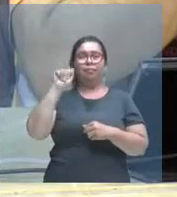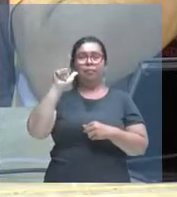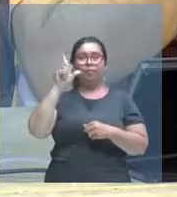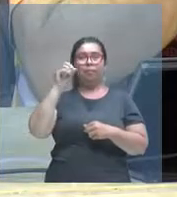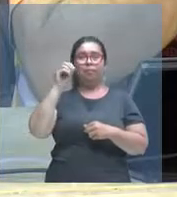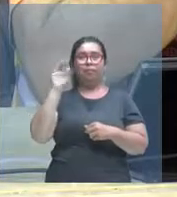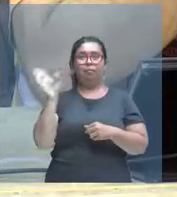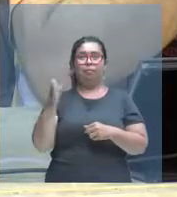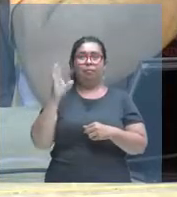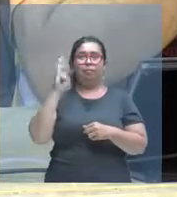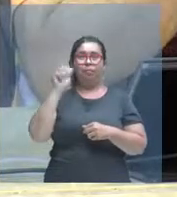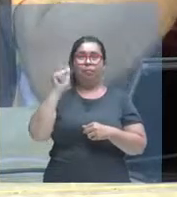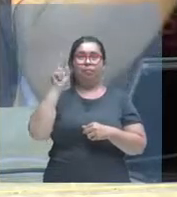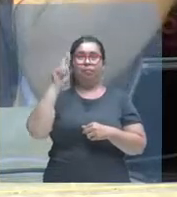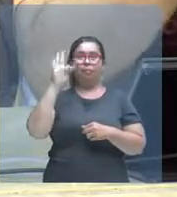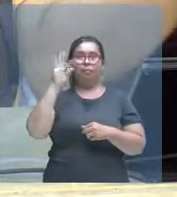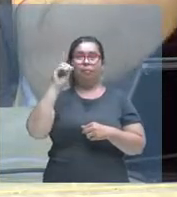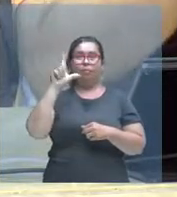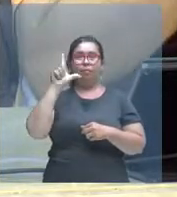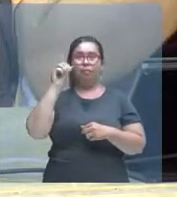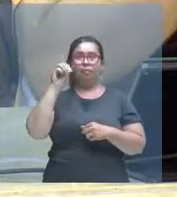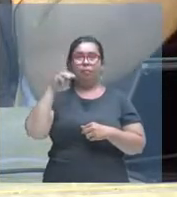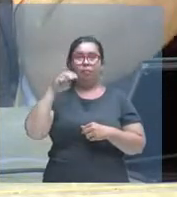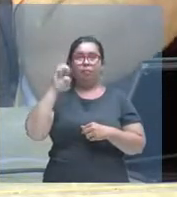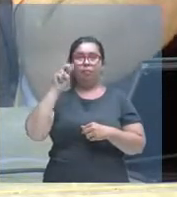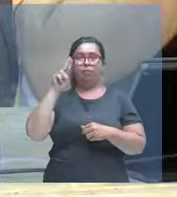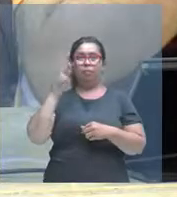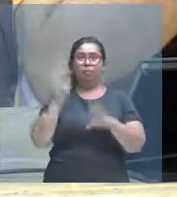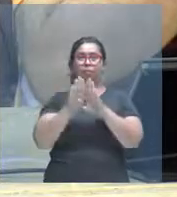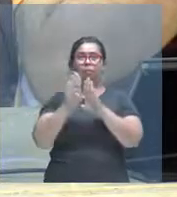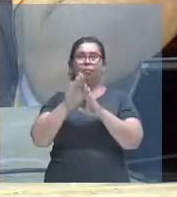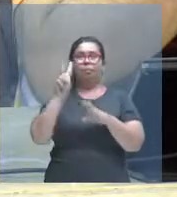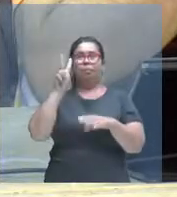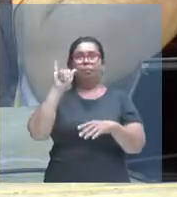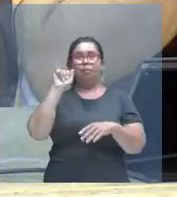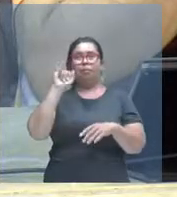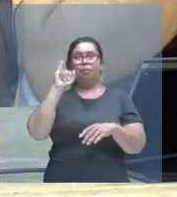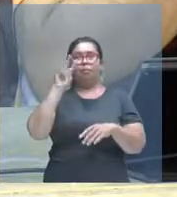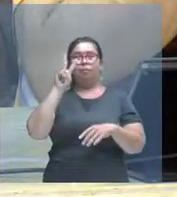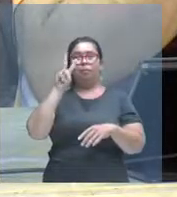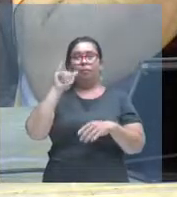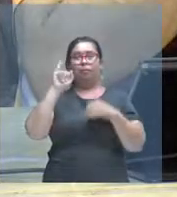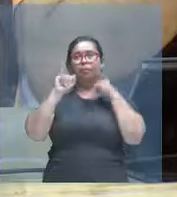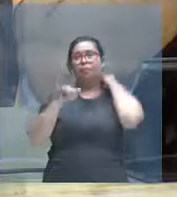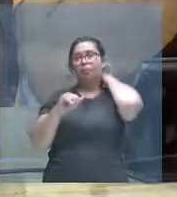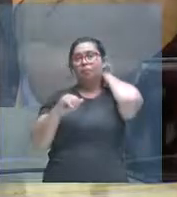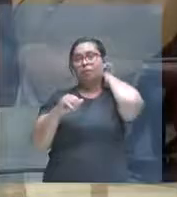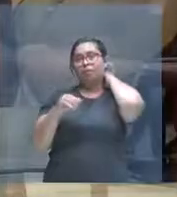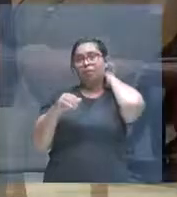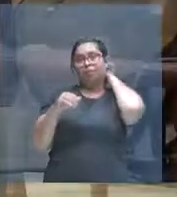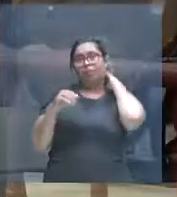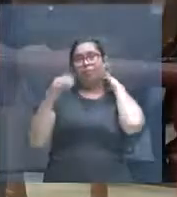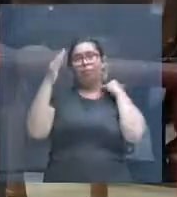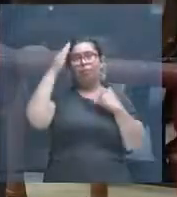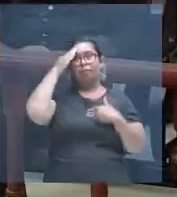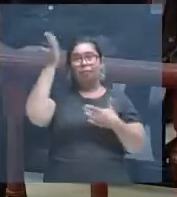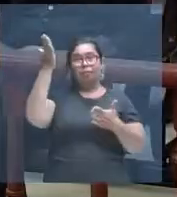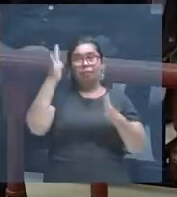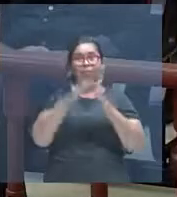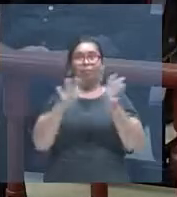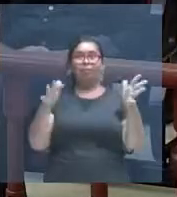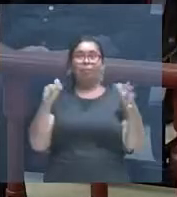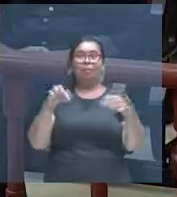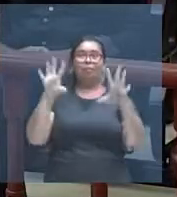Bartolomeu e a nossa doce cantora, Vivi Lameu. Obrigada por abrilhantarem essa